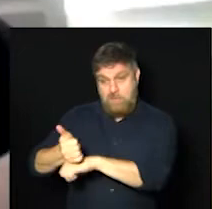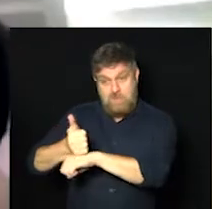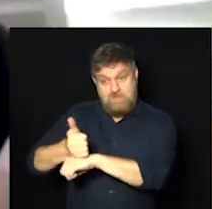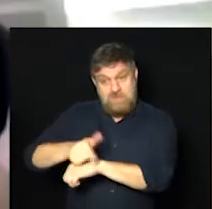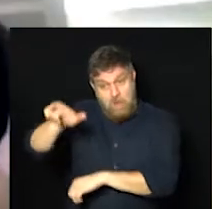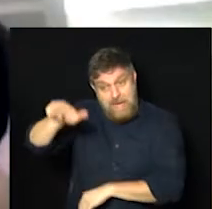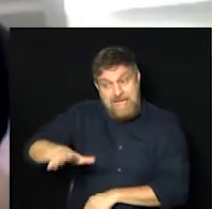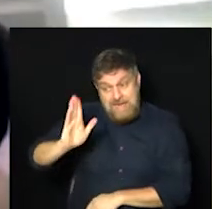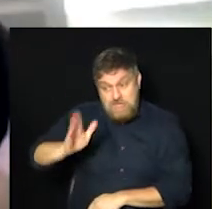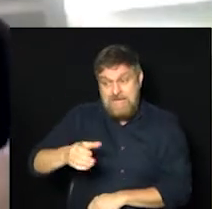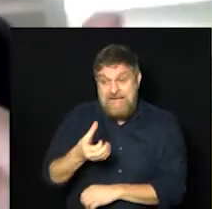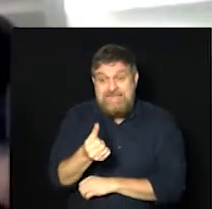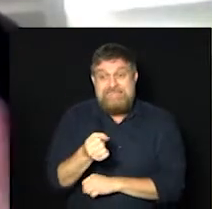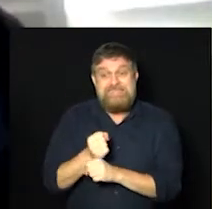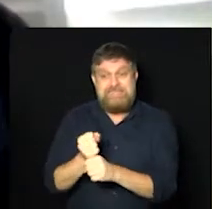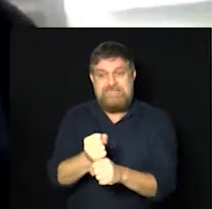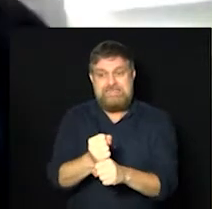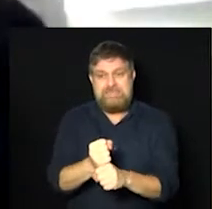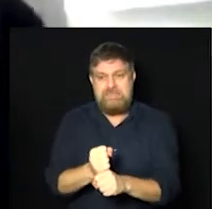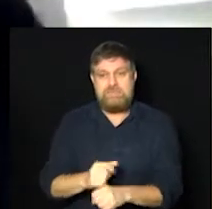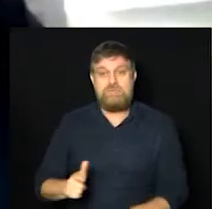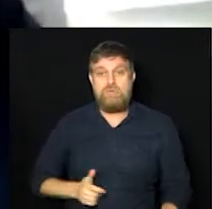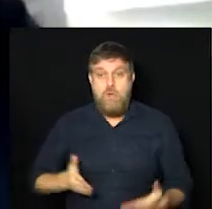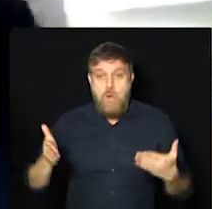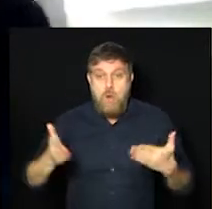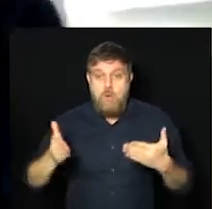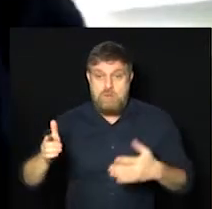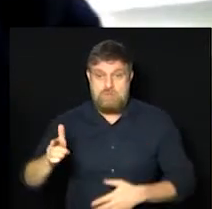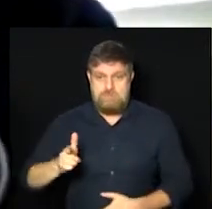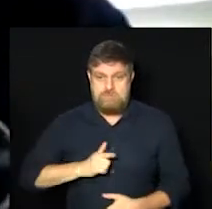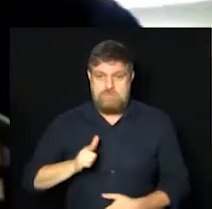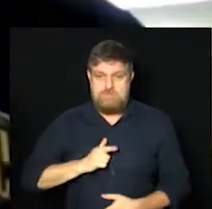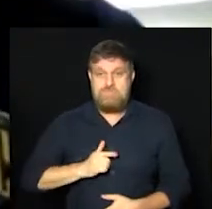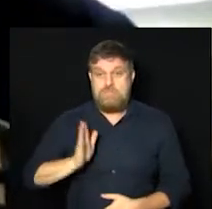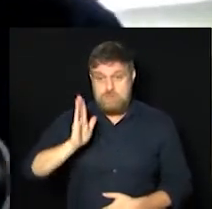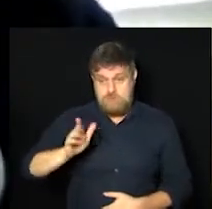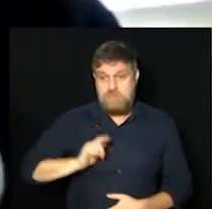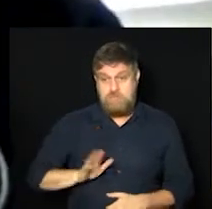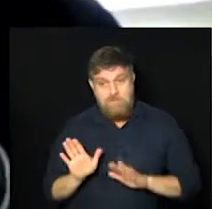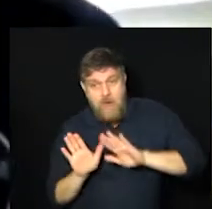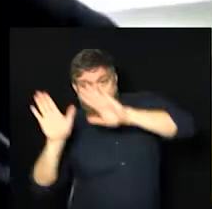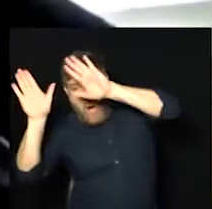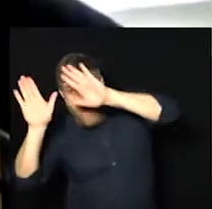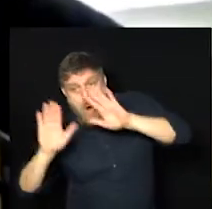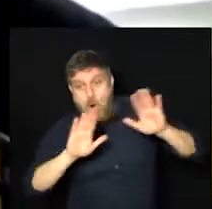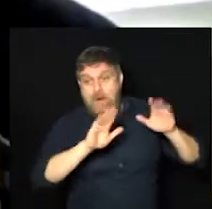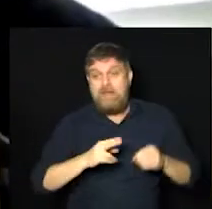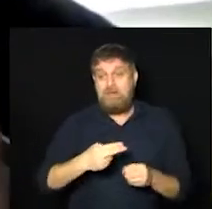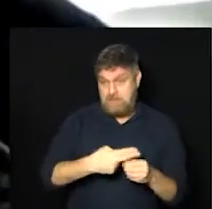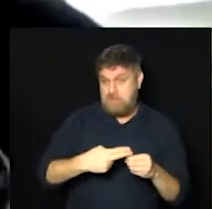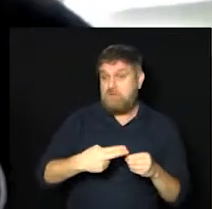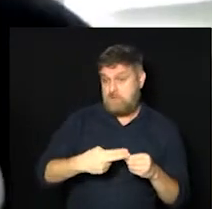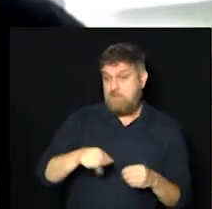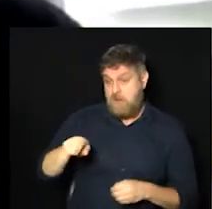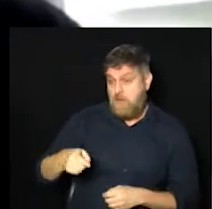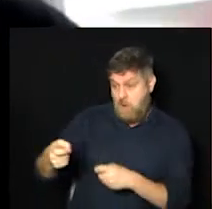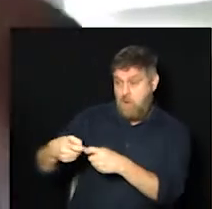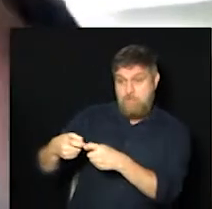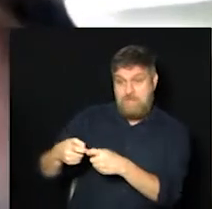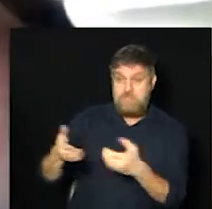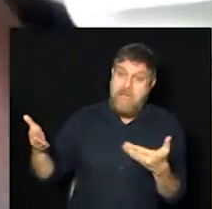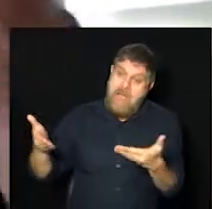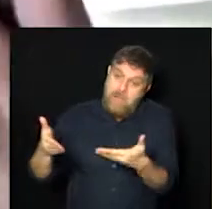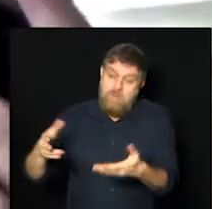meu atleta por 6 anos. Então, hoje, o Dr. Lucas, opa, foi o meu goleiro, na medicina Unicamp. Opa, meu grande amigo